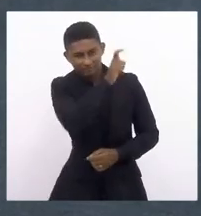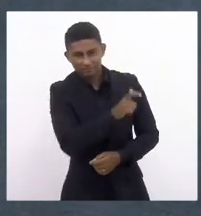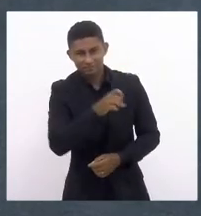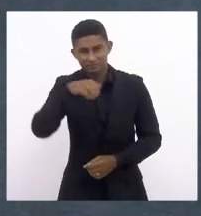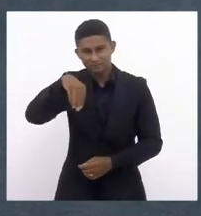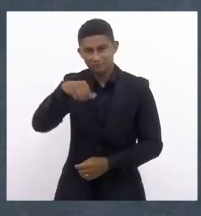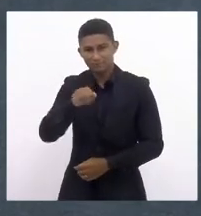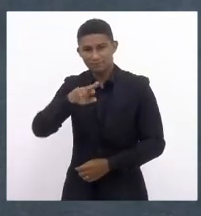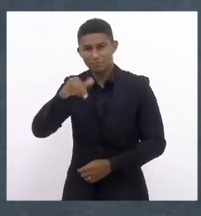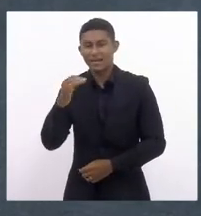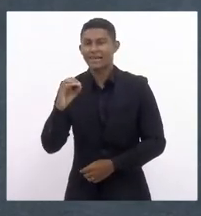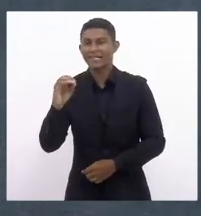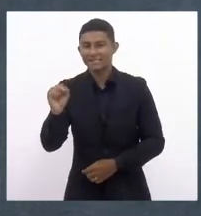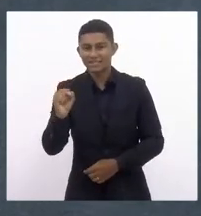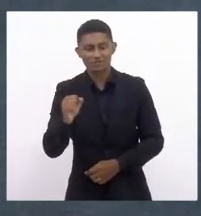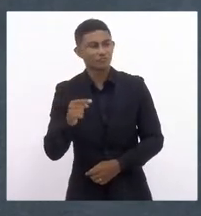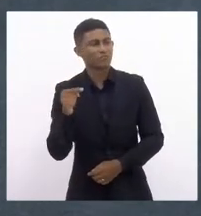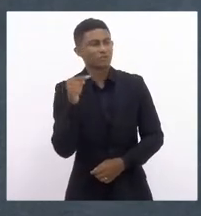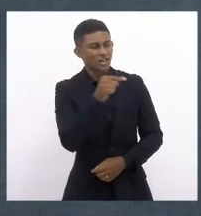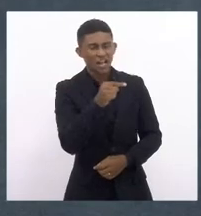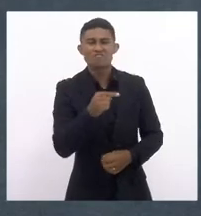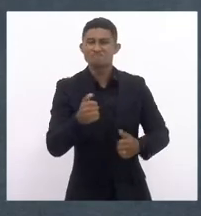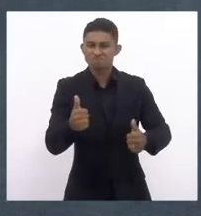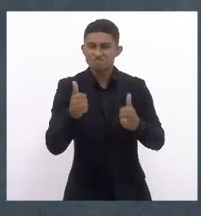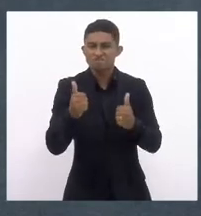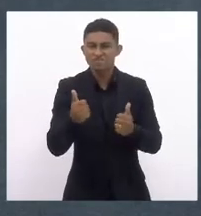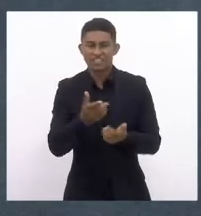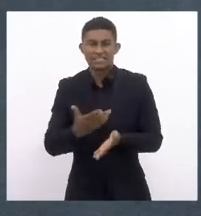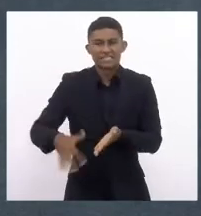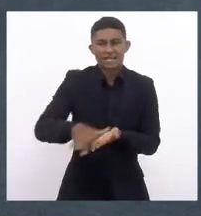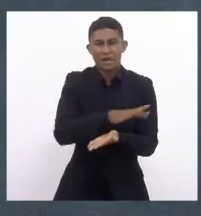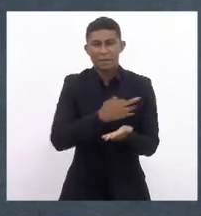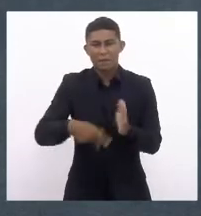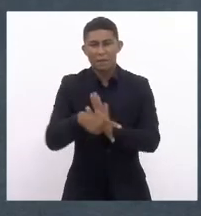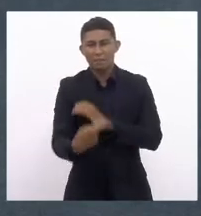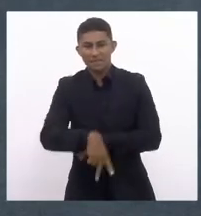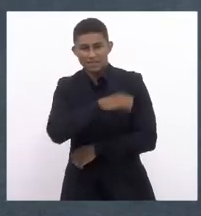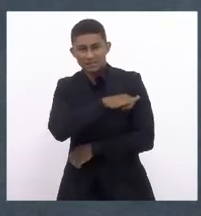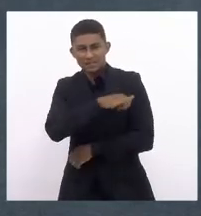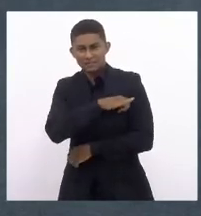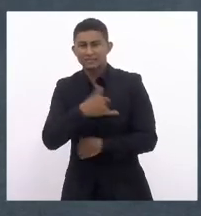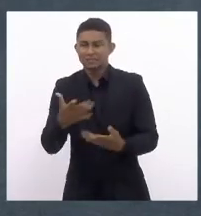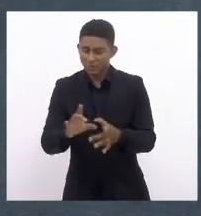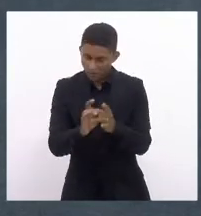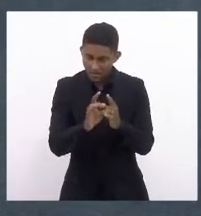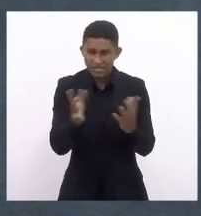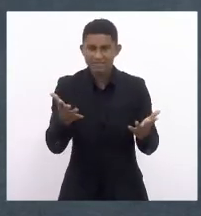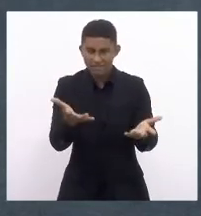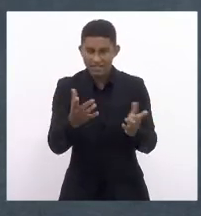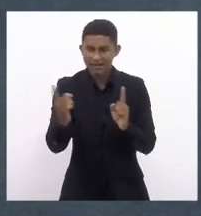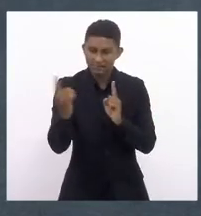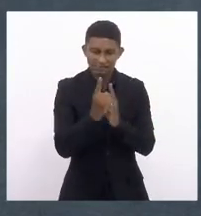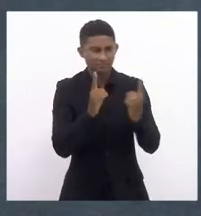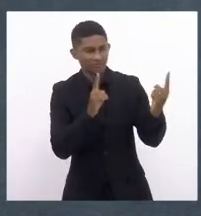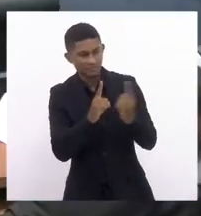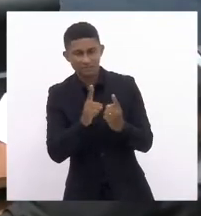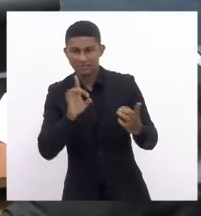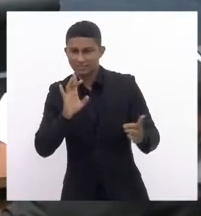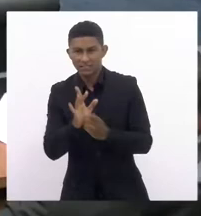Oswaldo Cruz com a sua pujança no samba carioca. Então, está concedido a coautoria. Muito obrigada,